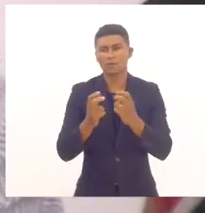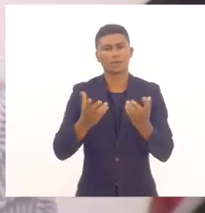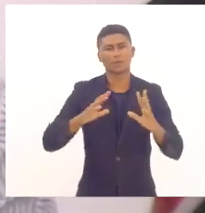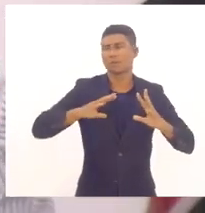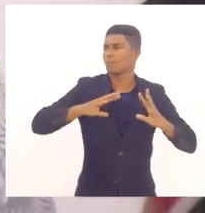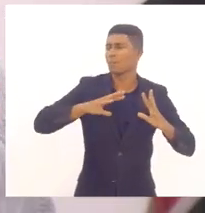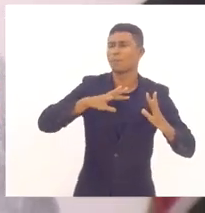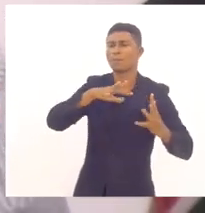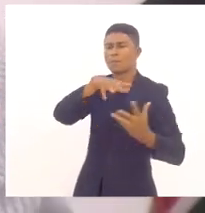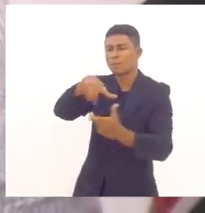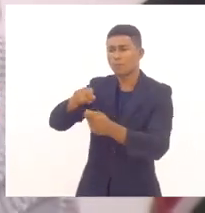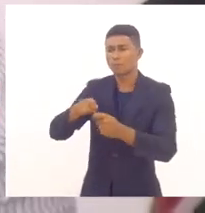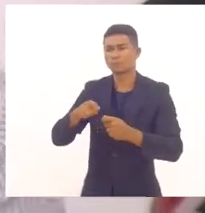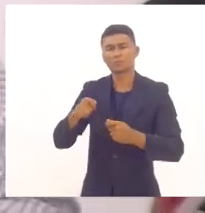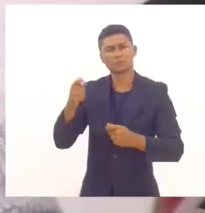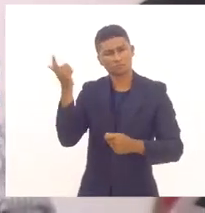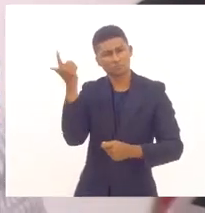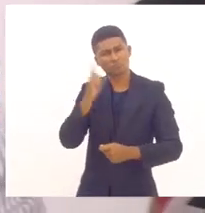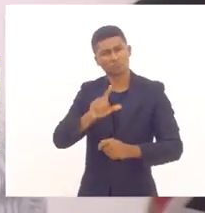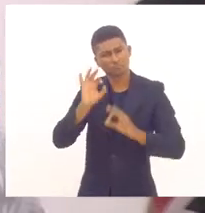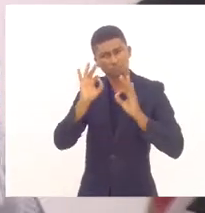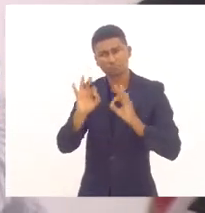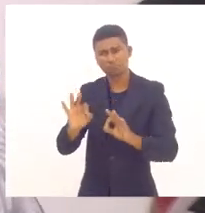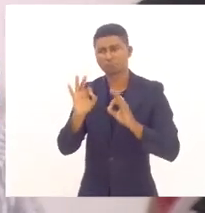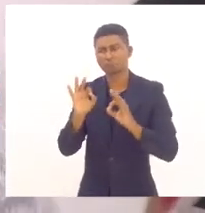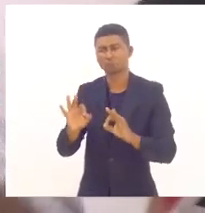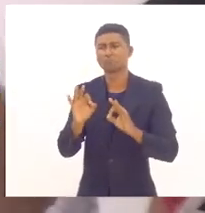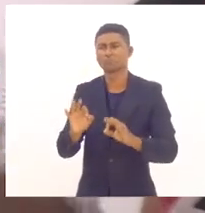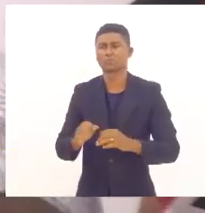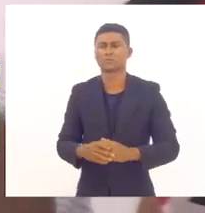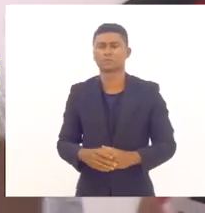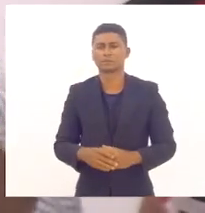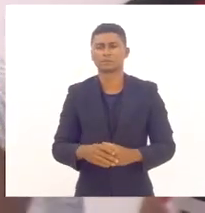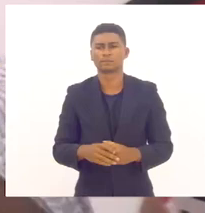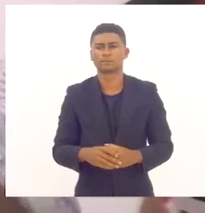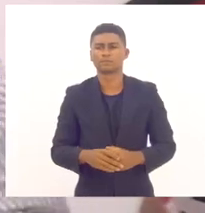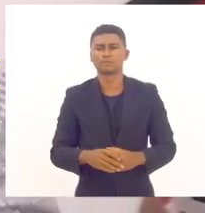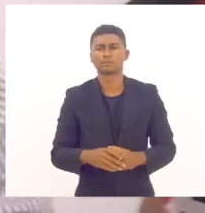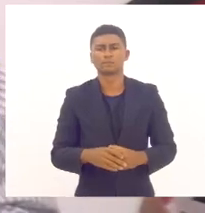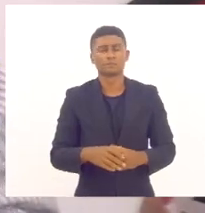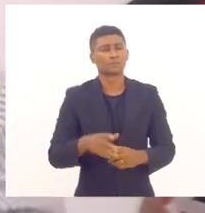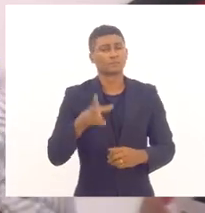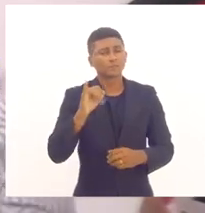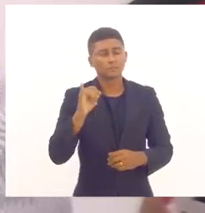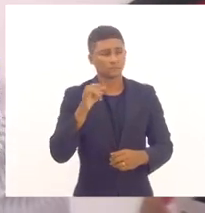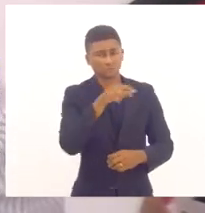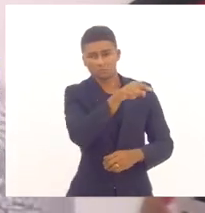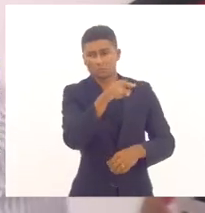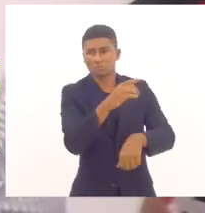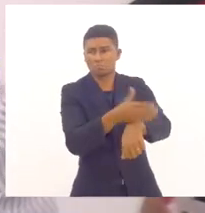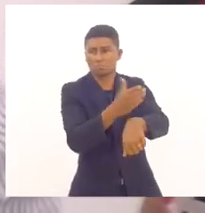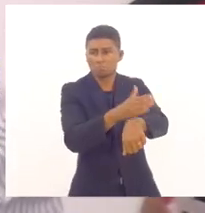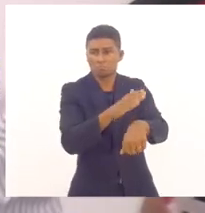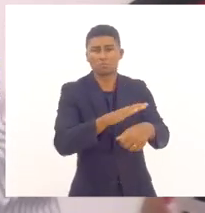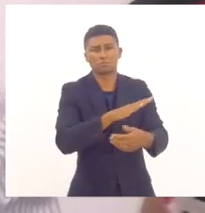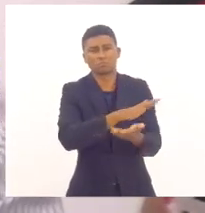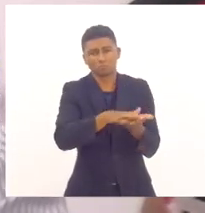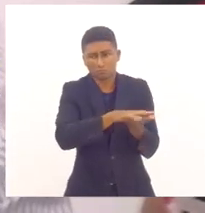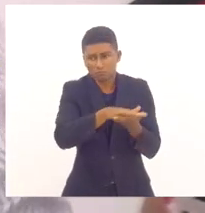todo. Não venha falar que a capoeira não deu certo e não dá certo. Não dá certo para quem não a pratica e não a exerce de